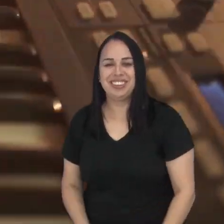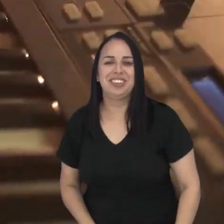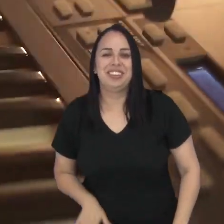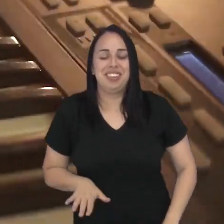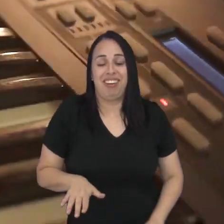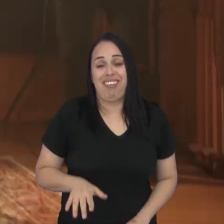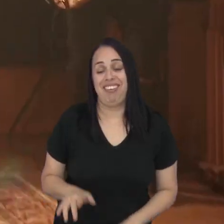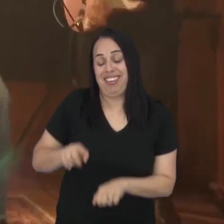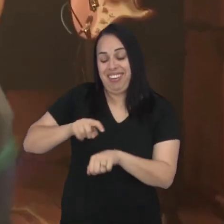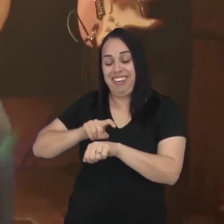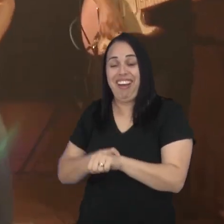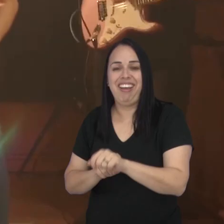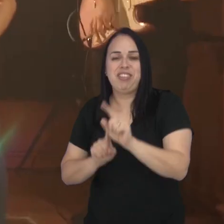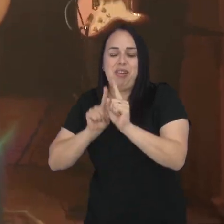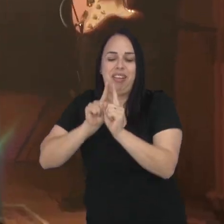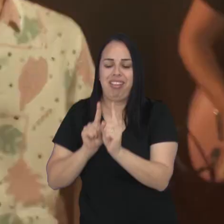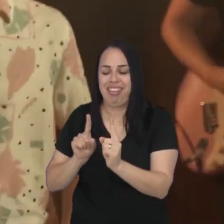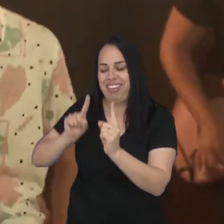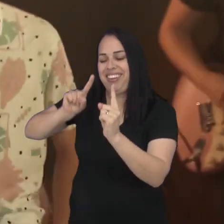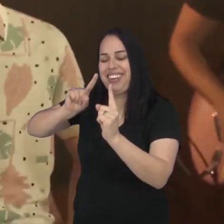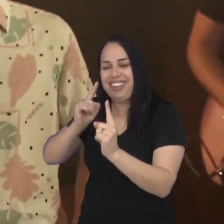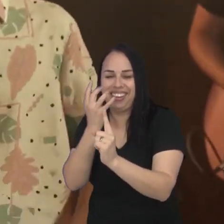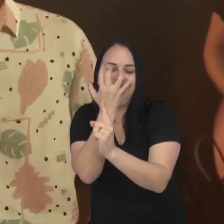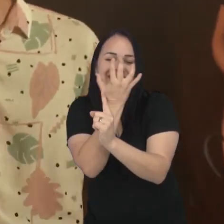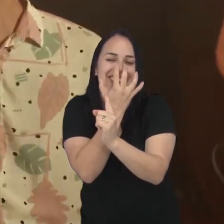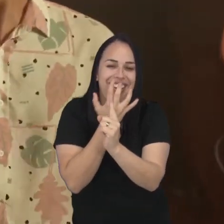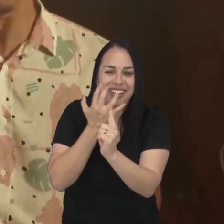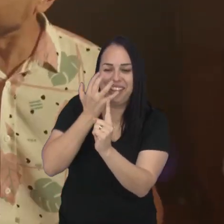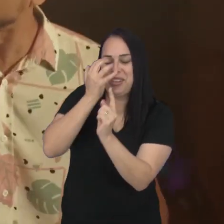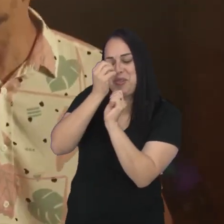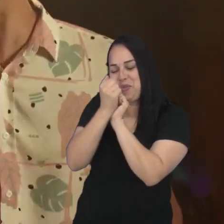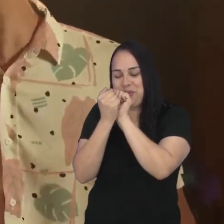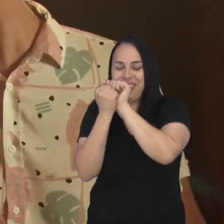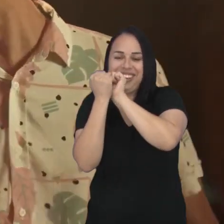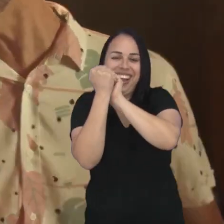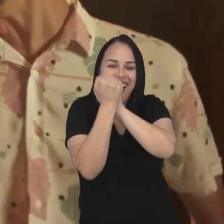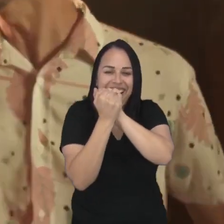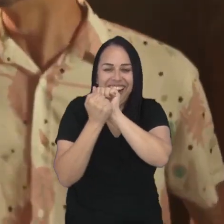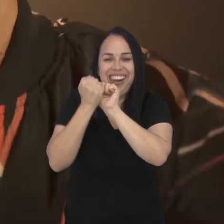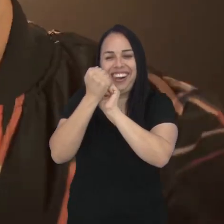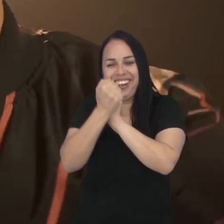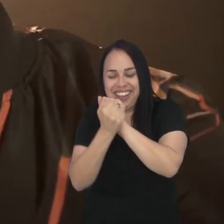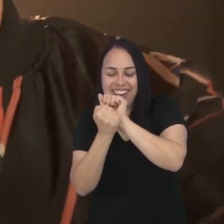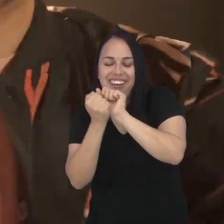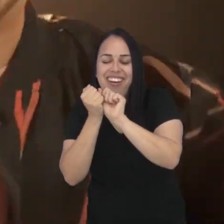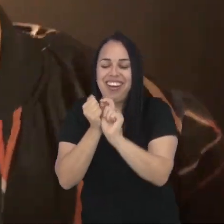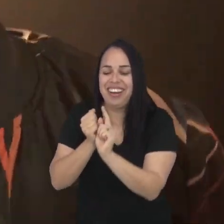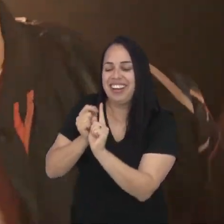Foi no tchau que eu me apaixonei, no tchau foi que eu te beijei,